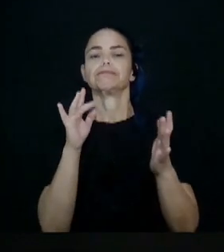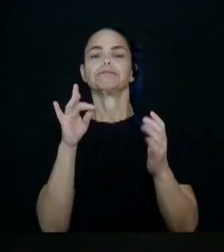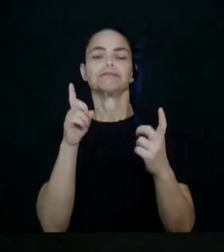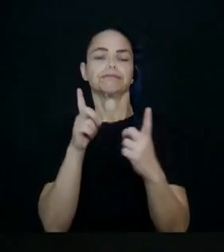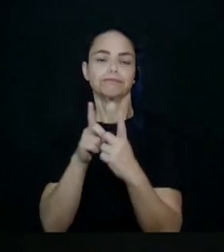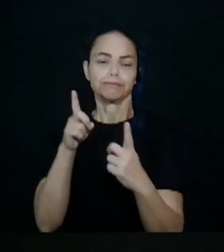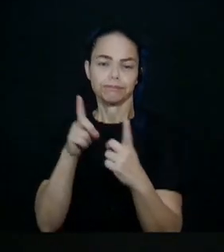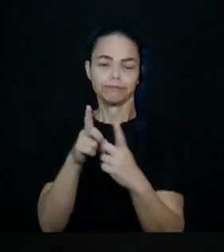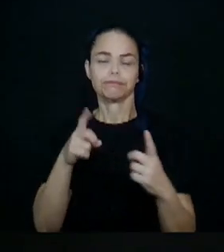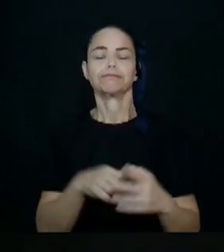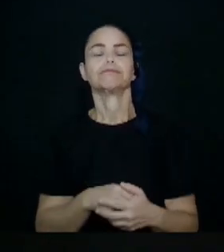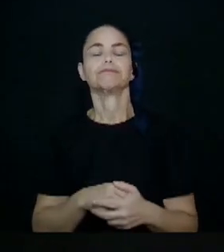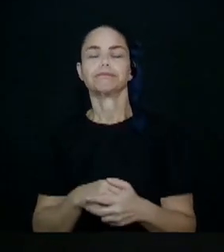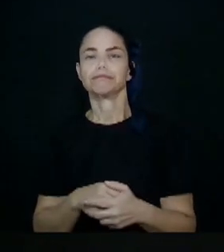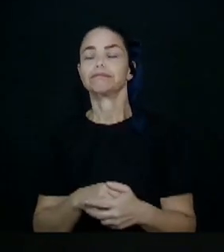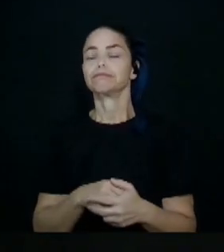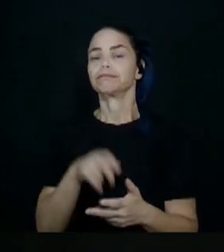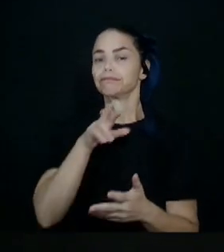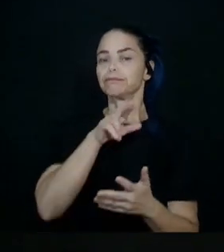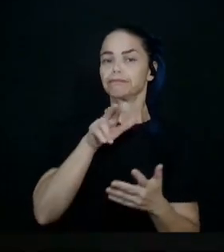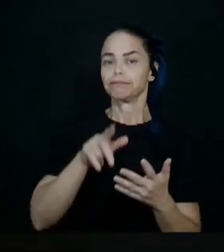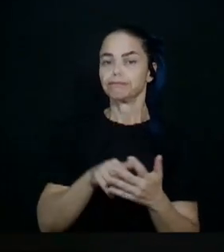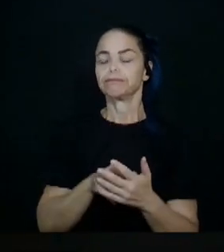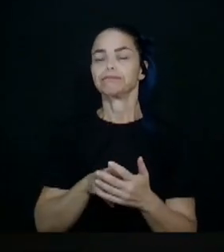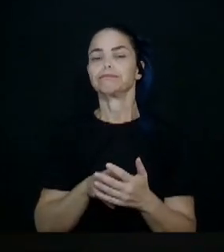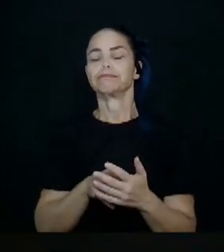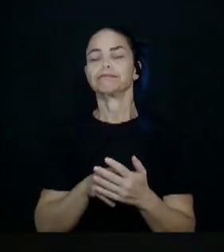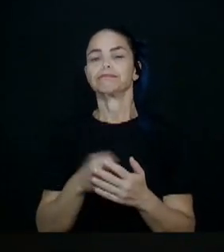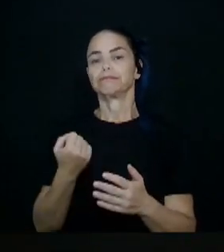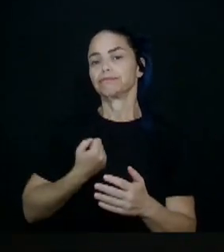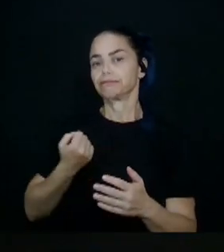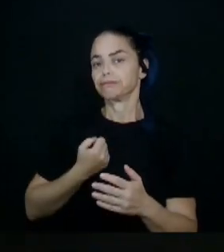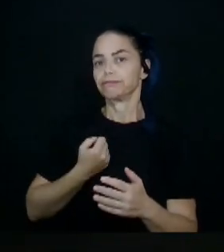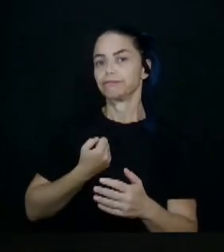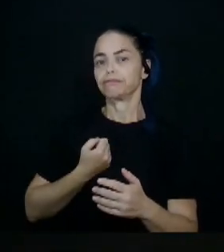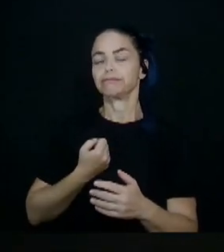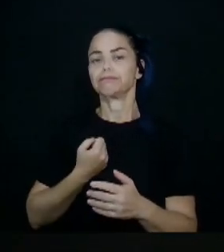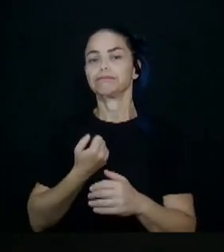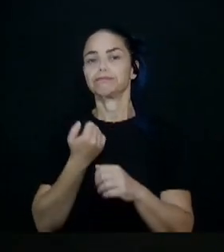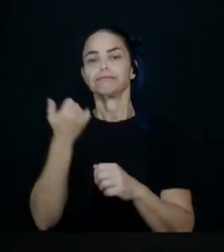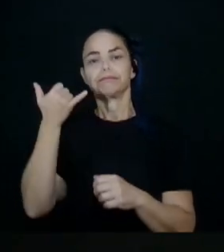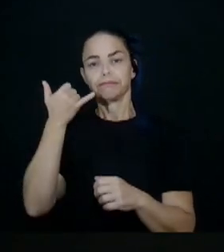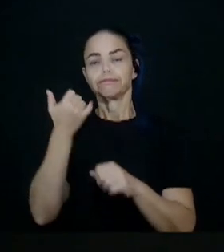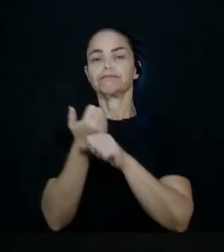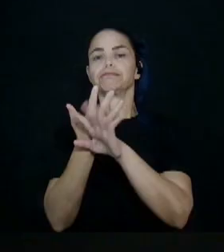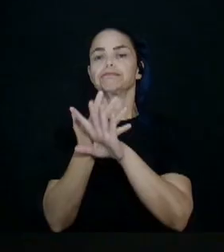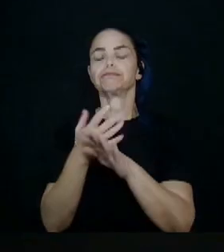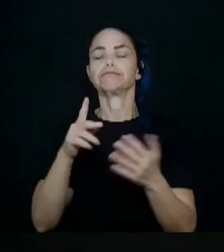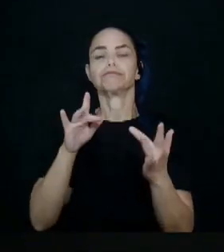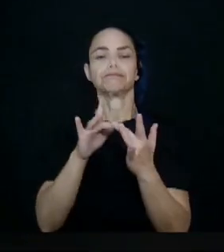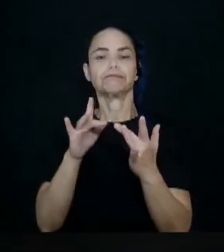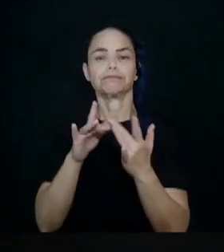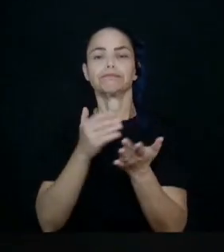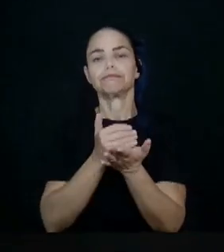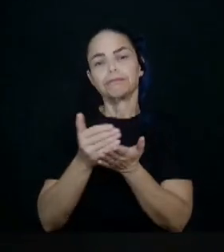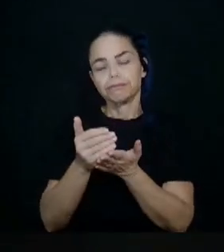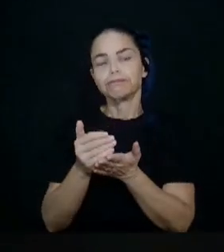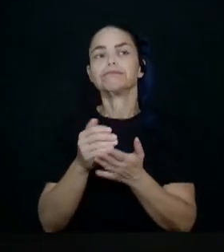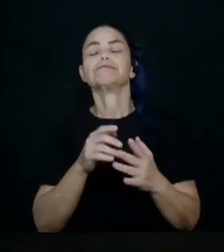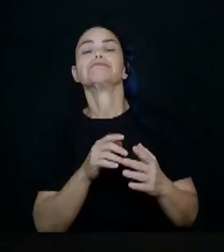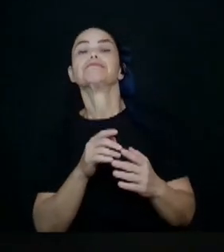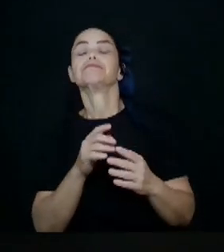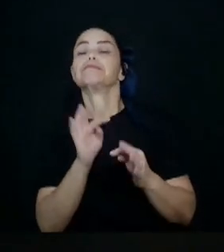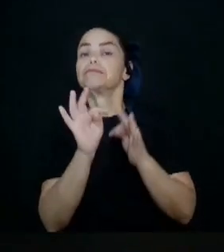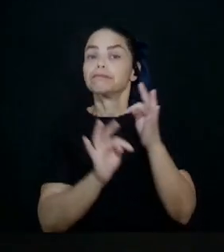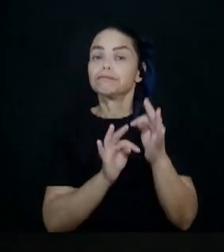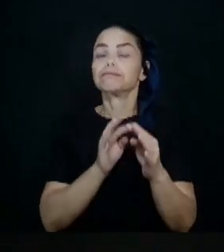Tem vários telefones que você pode entrar em contato, CVV também, sabe o início para você entender como funciona? Grupos